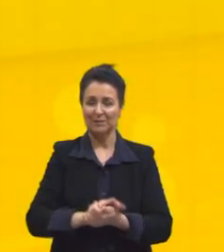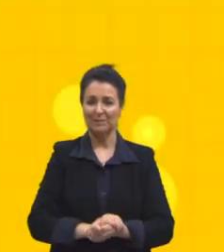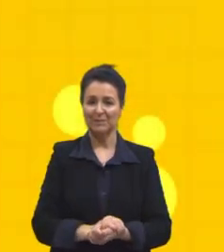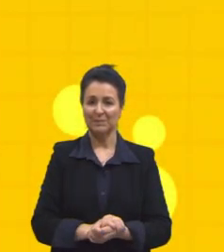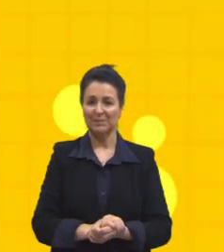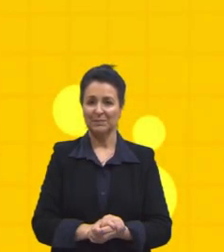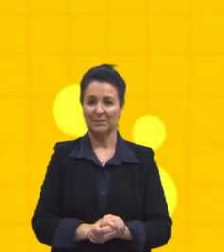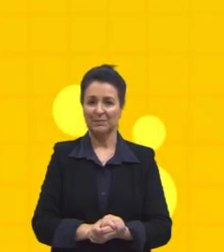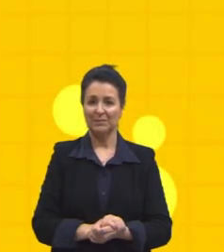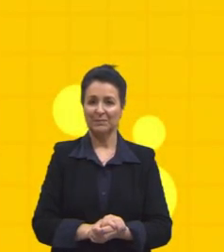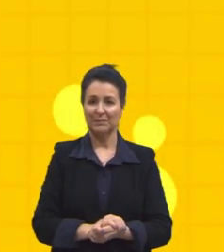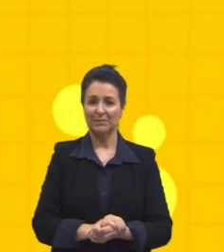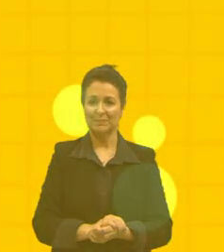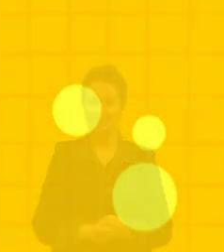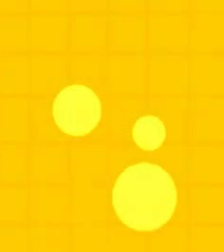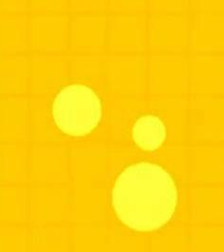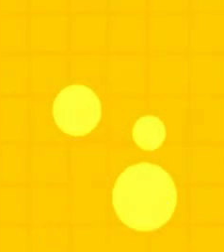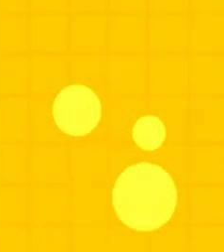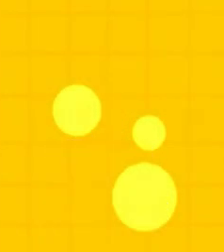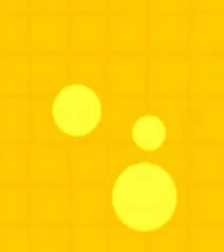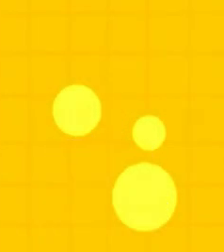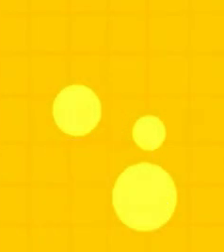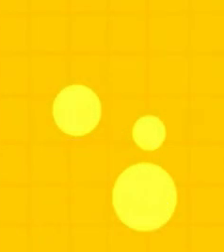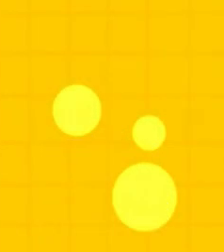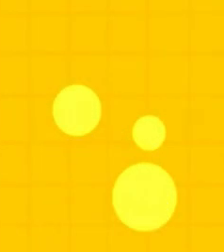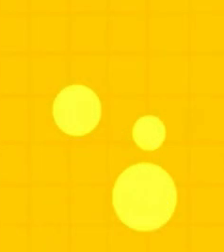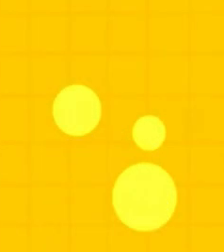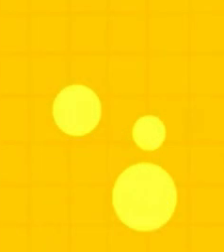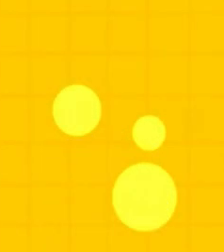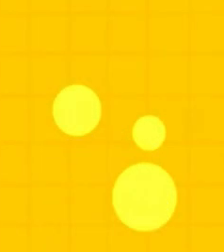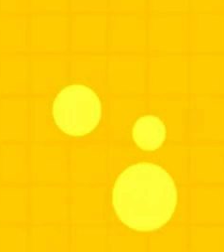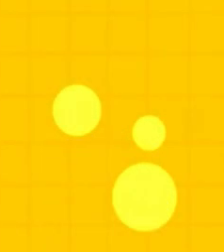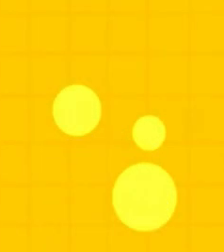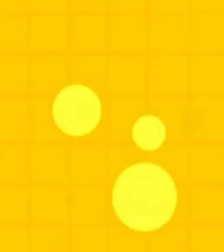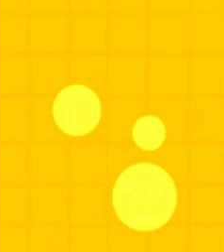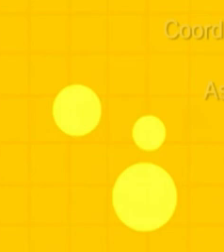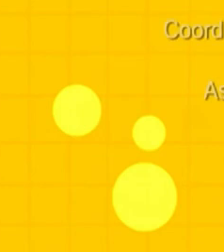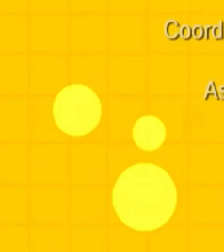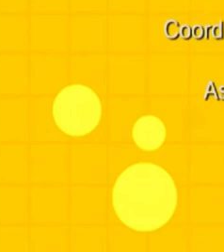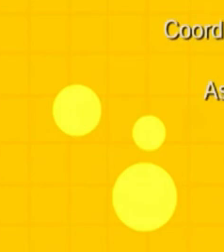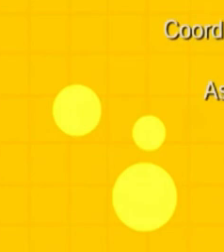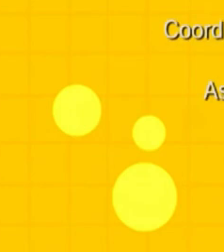E aí E aí